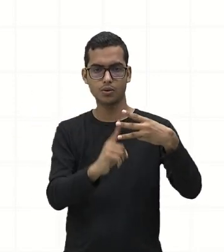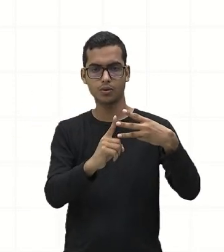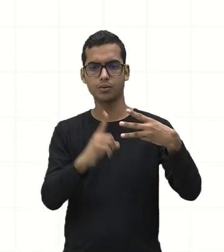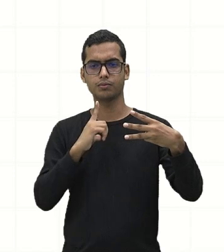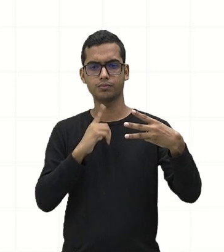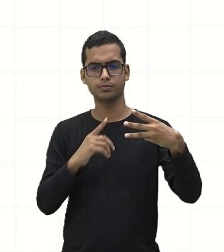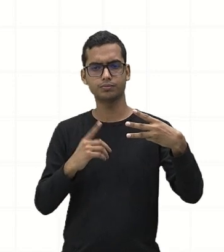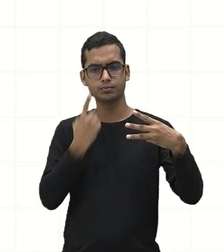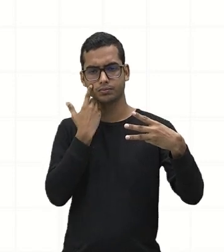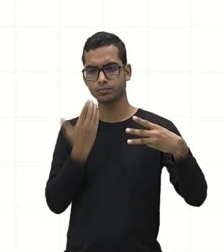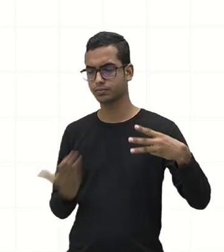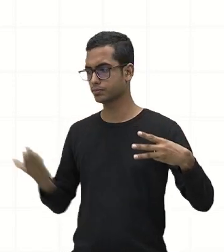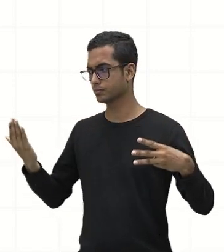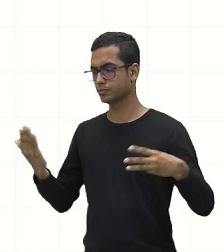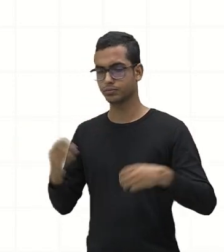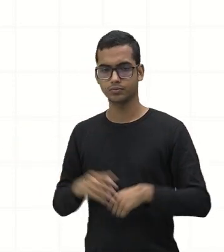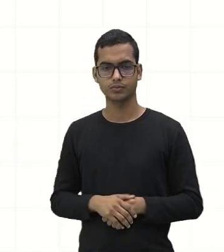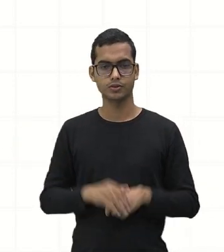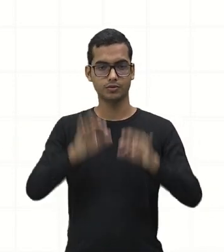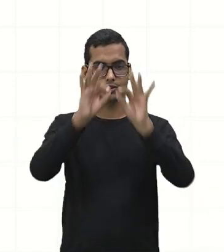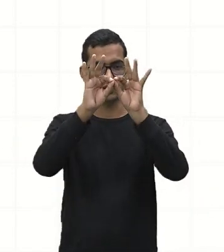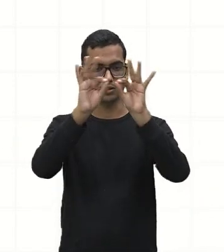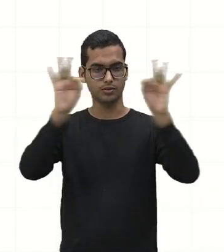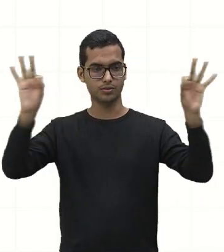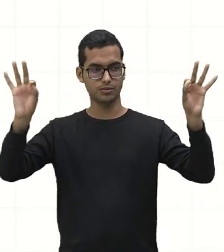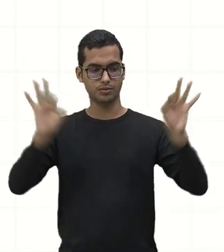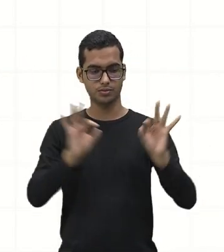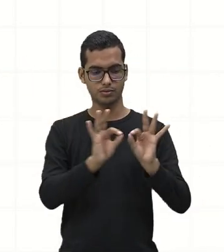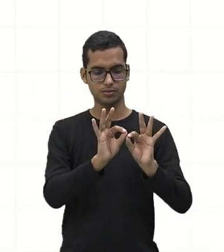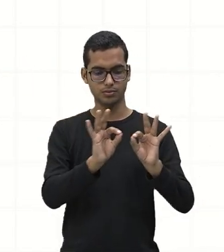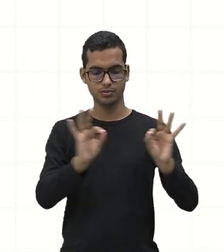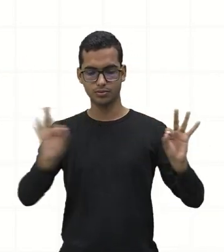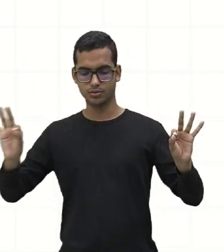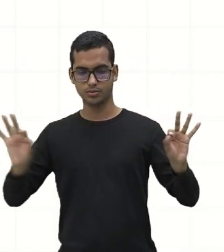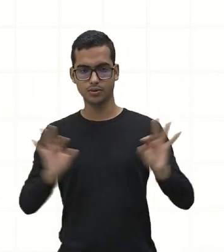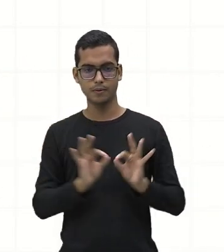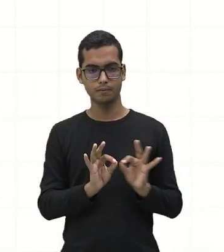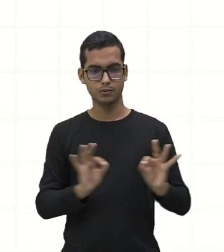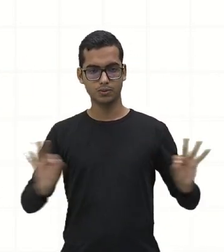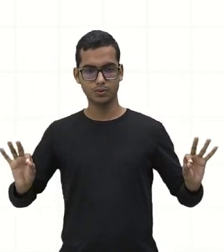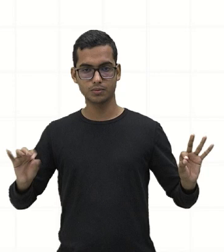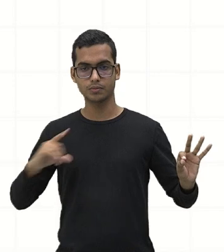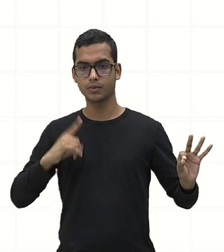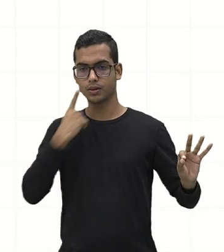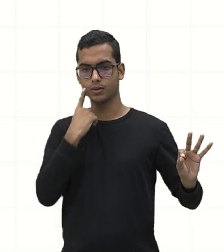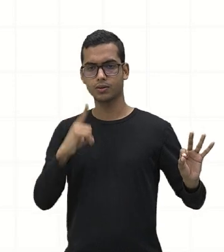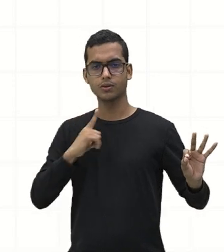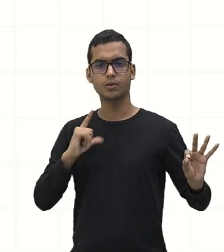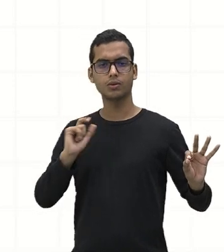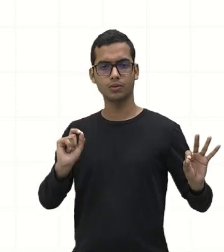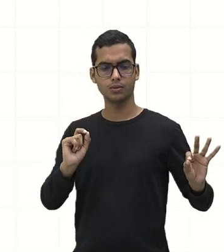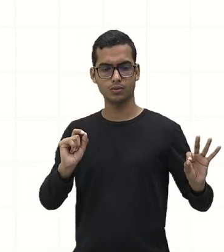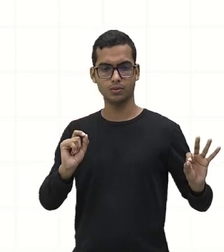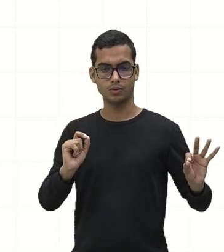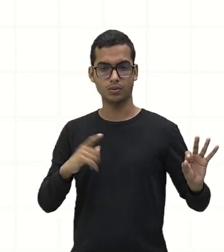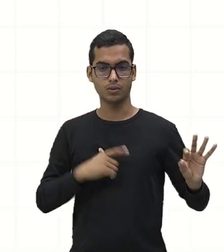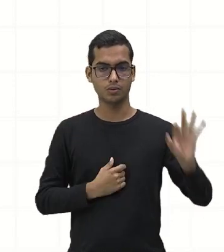que eu vou chamar aqui de z. Tudo bem? Mas mesmo assim, eu não vou